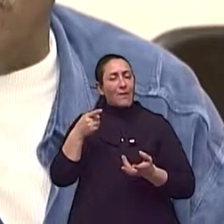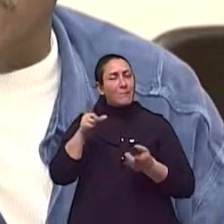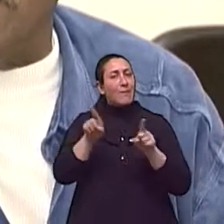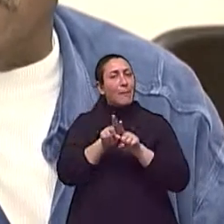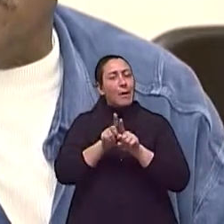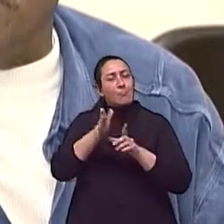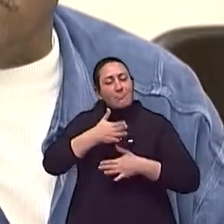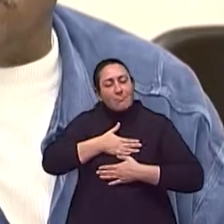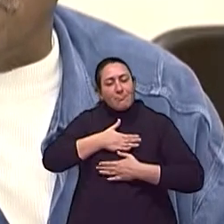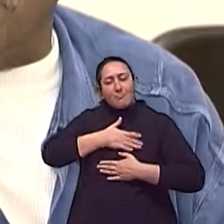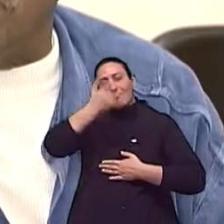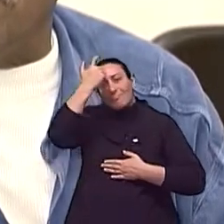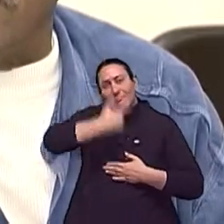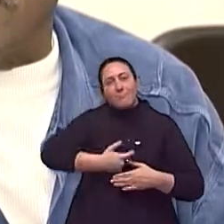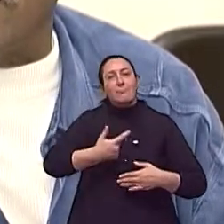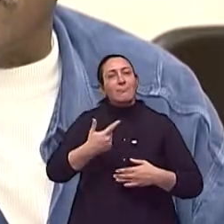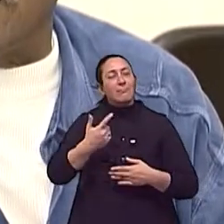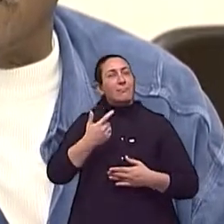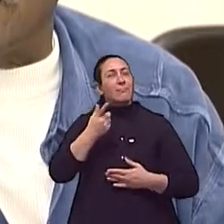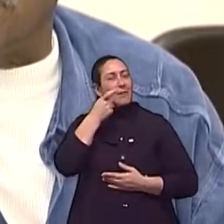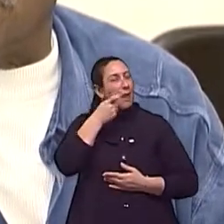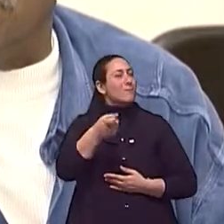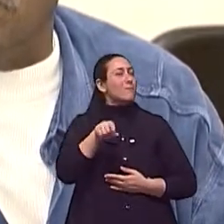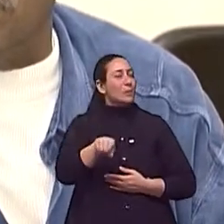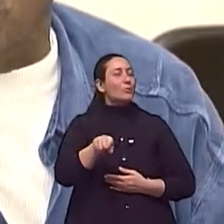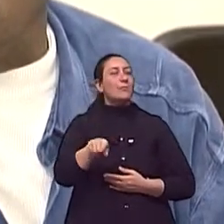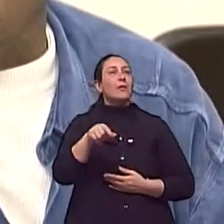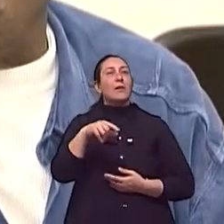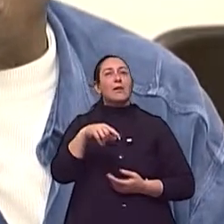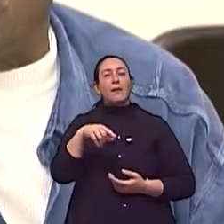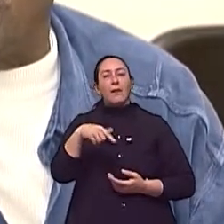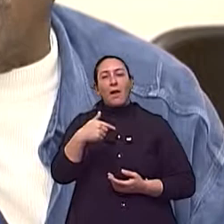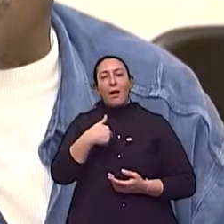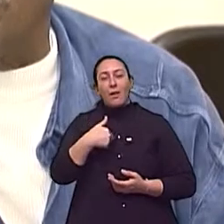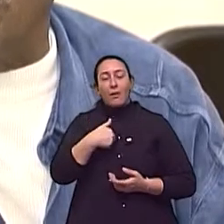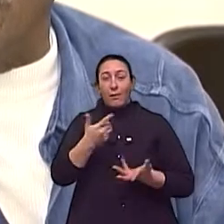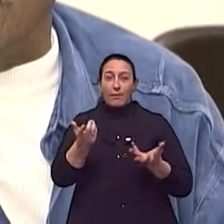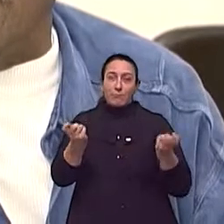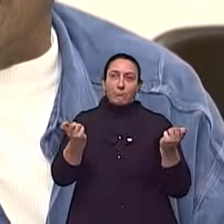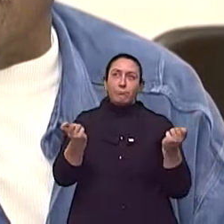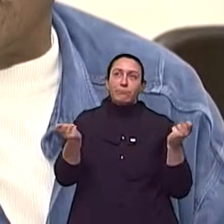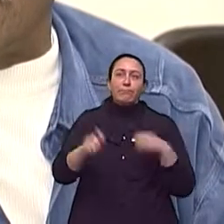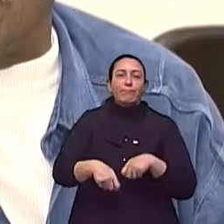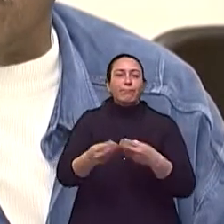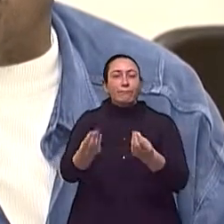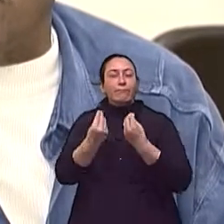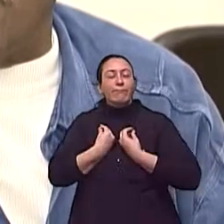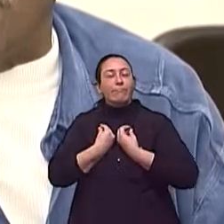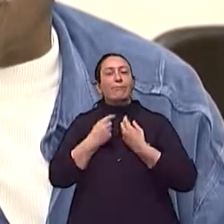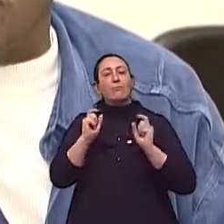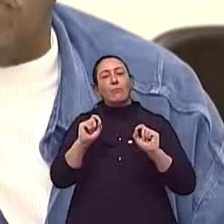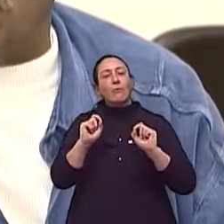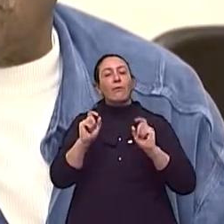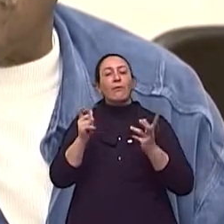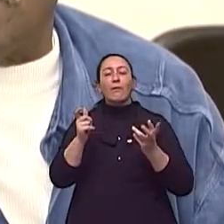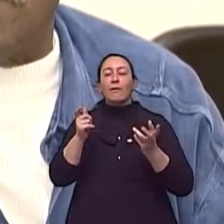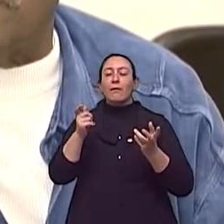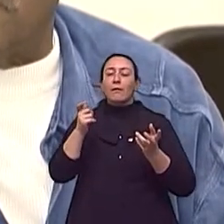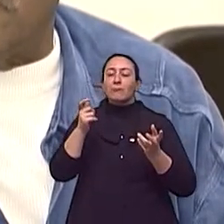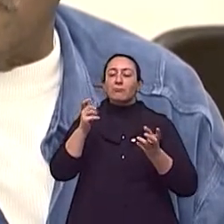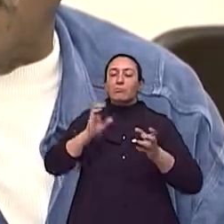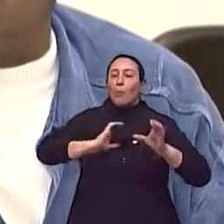pessoal Isso é isso é muito interessante e tem me possibilitado a a me comunicar com as